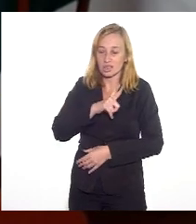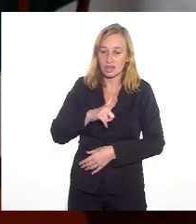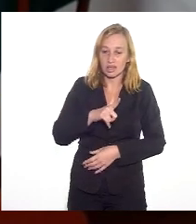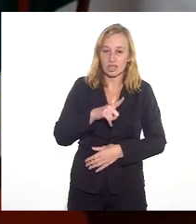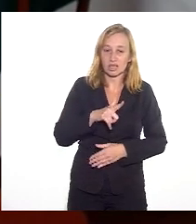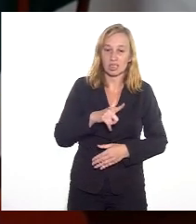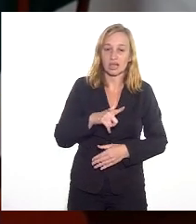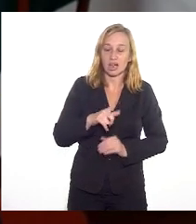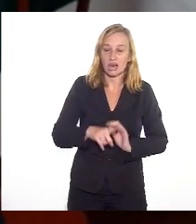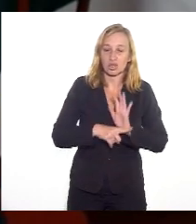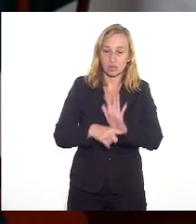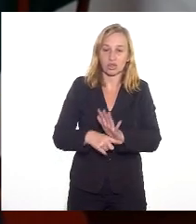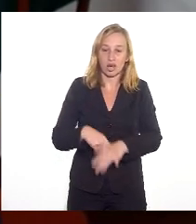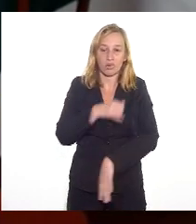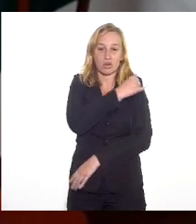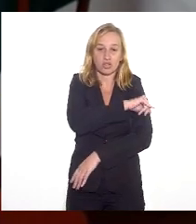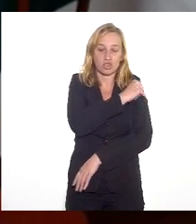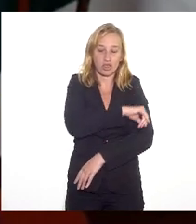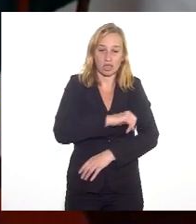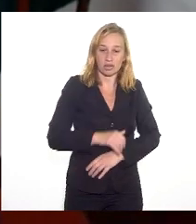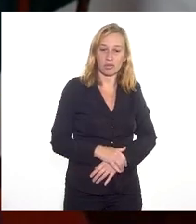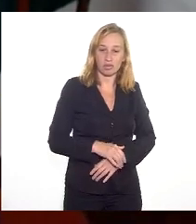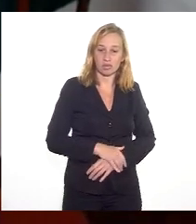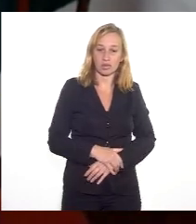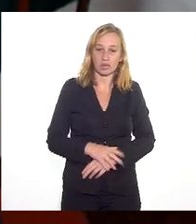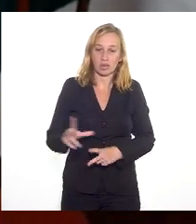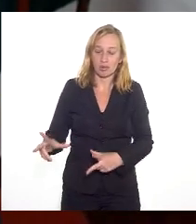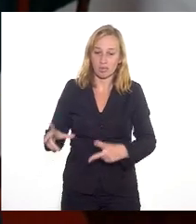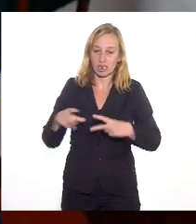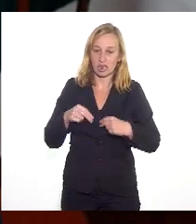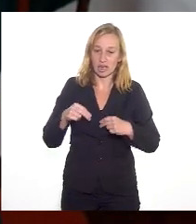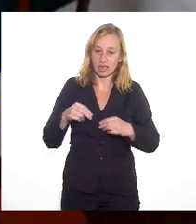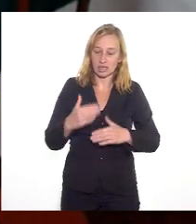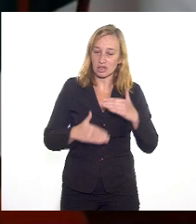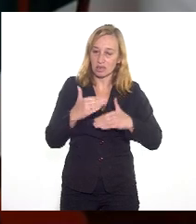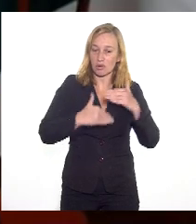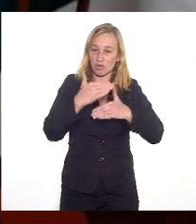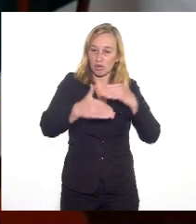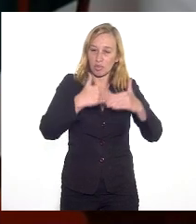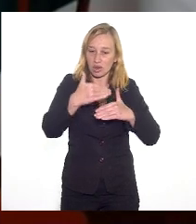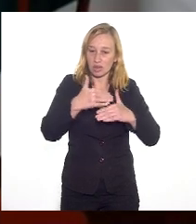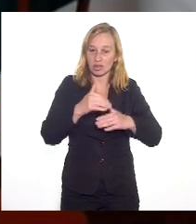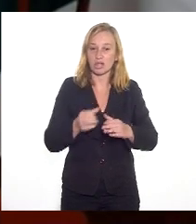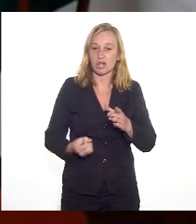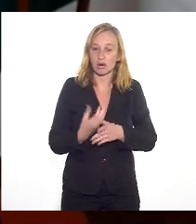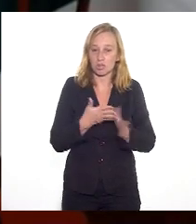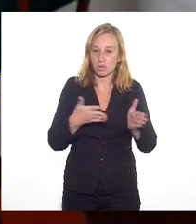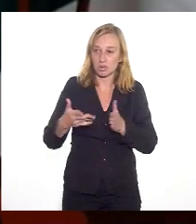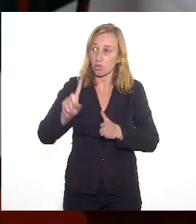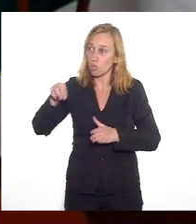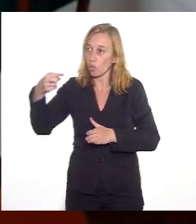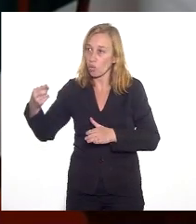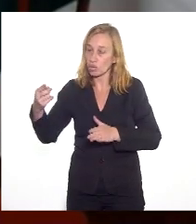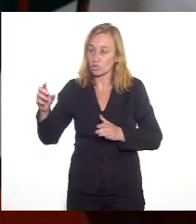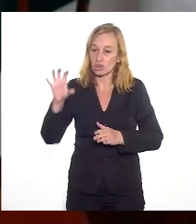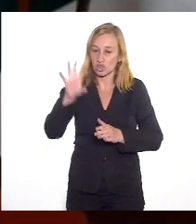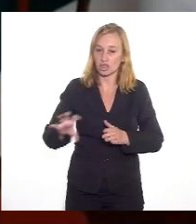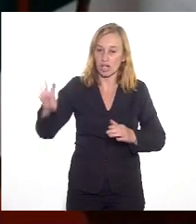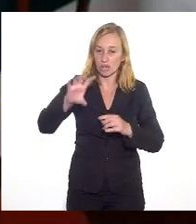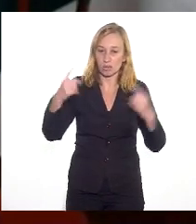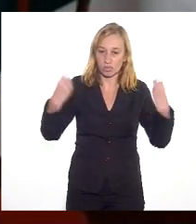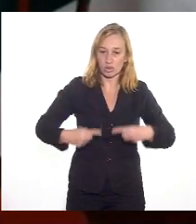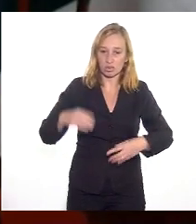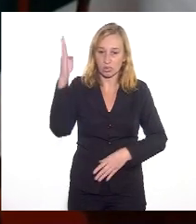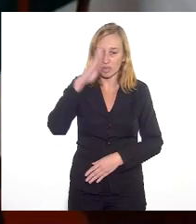Rio de Janeiro ao patamar que ele merece, que é o patamar de competitividade com os demais estados do